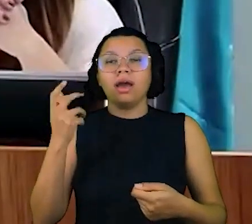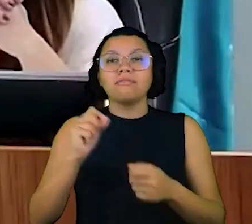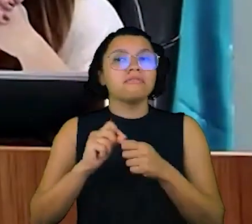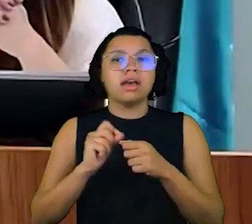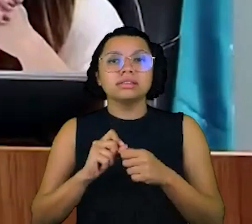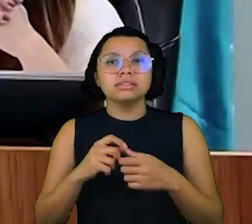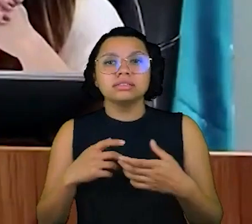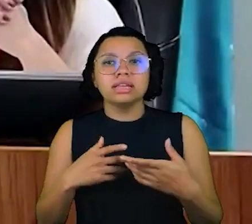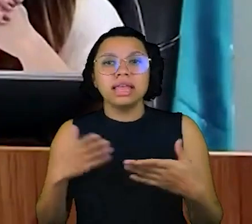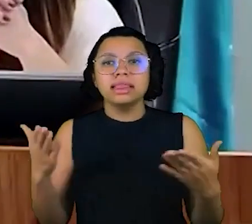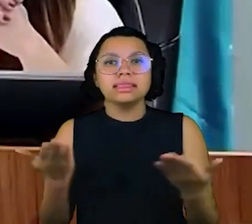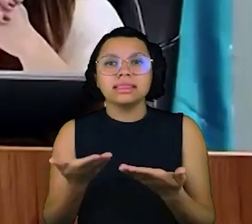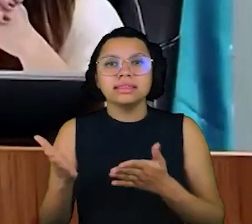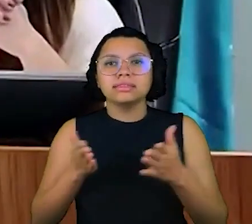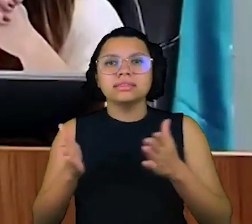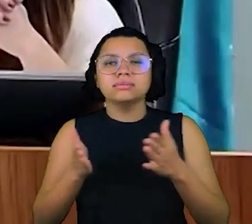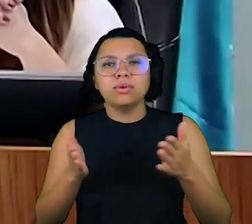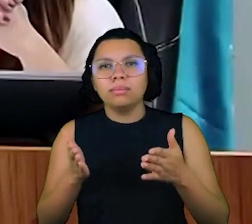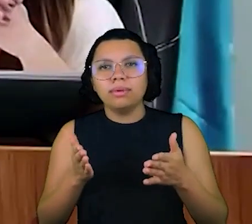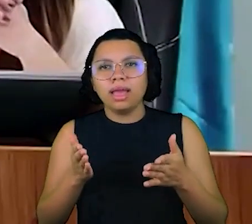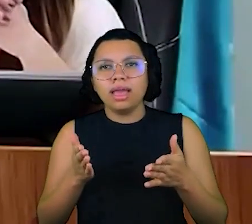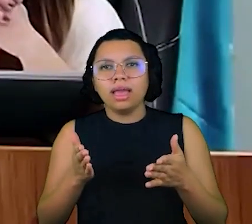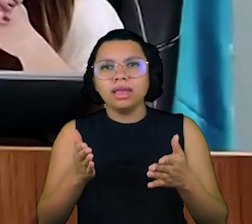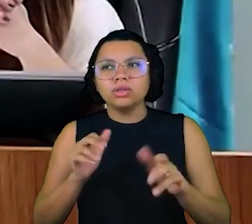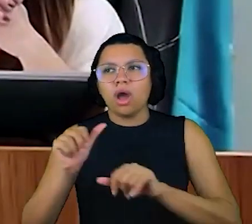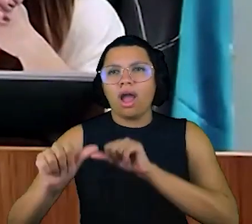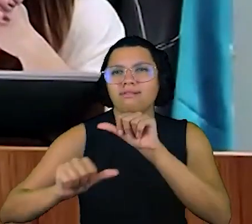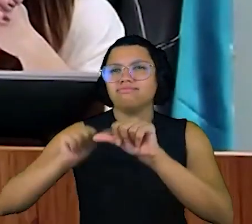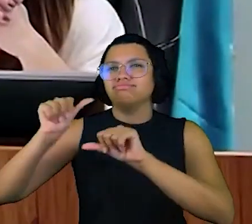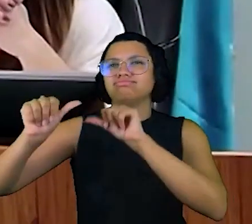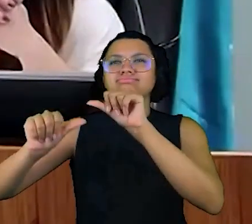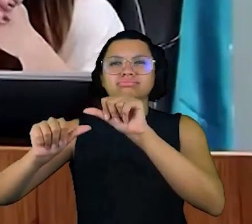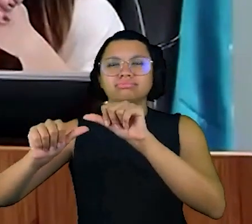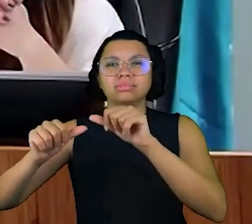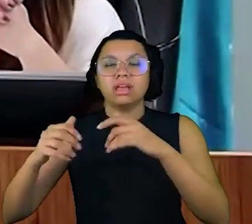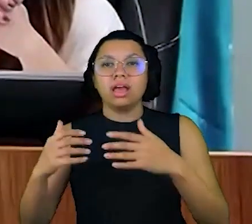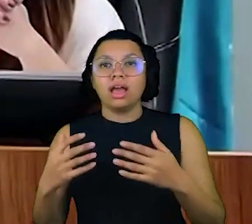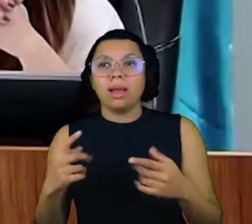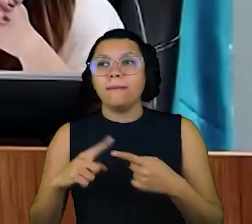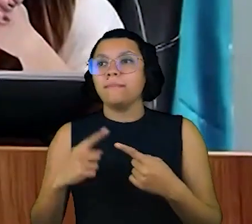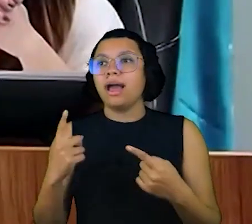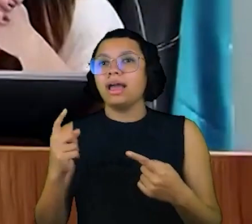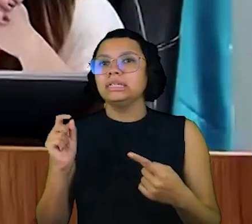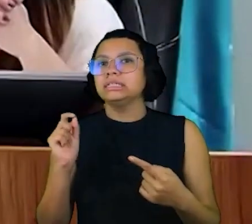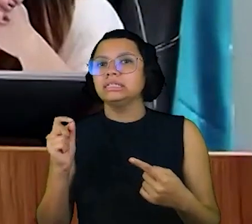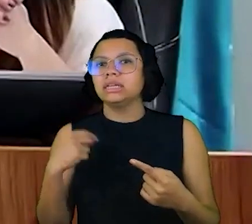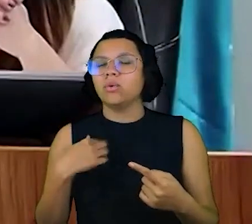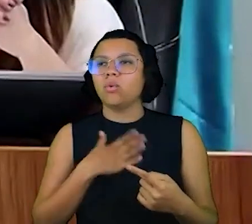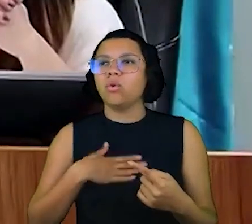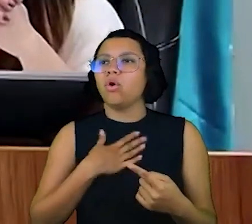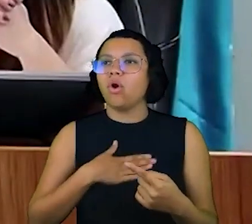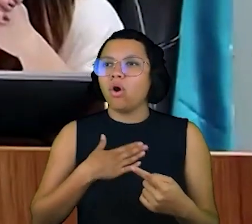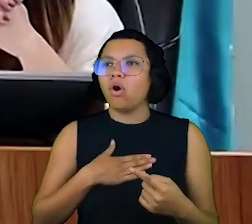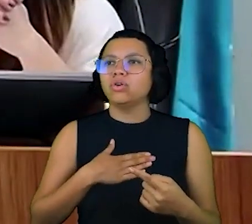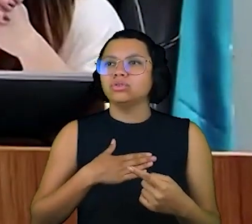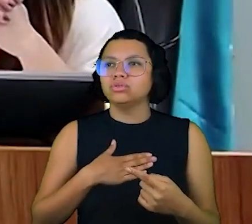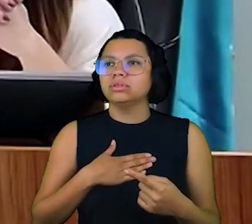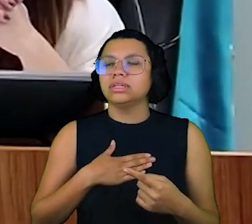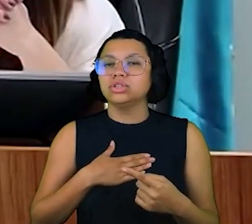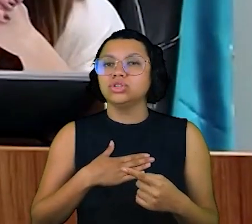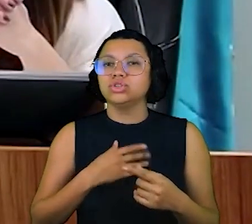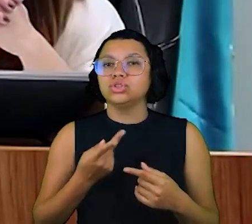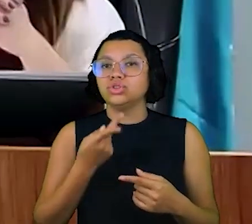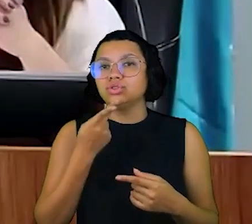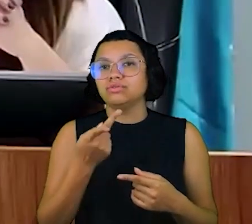tomar nesse momento, digamos, revolucionário, mas que eu gosto